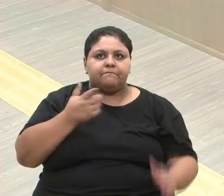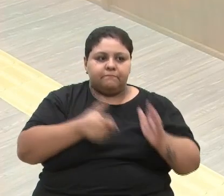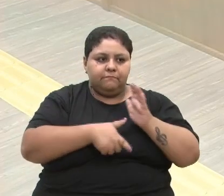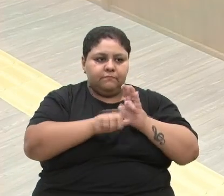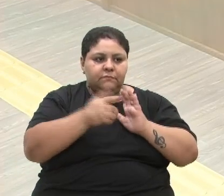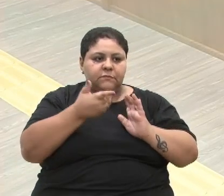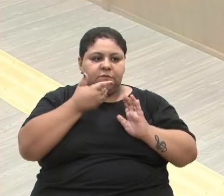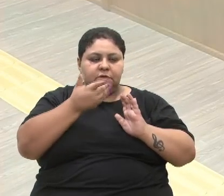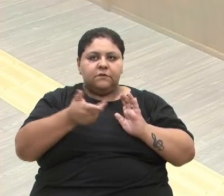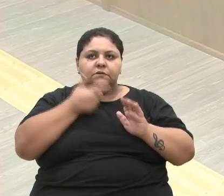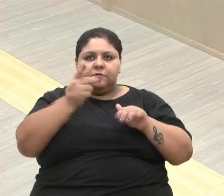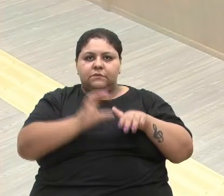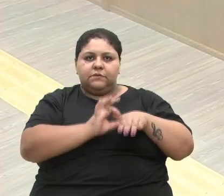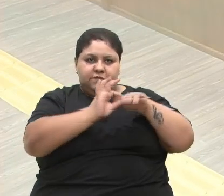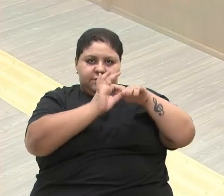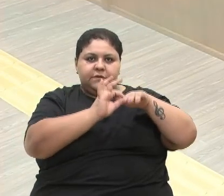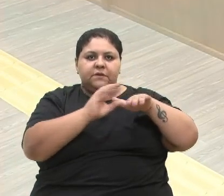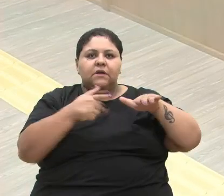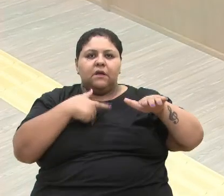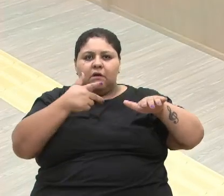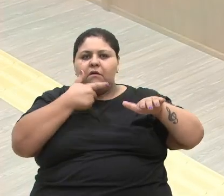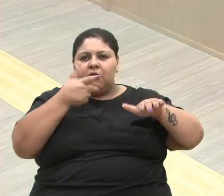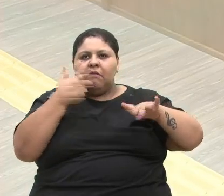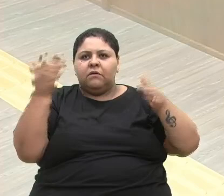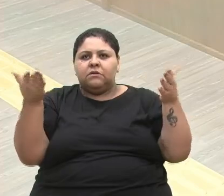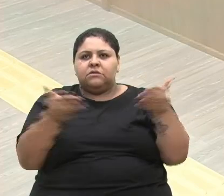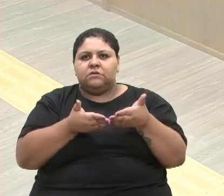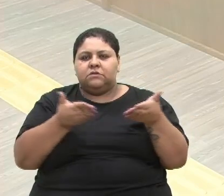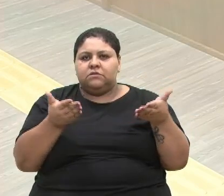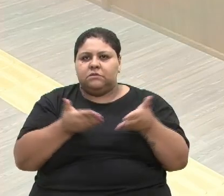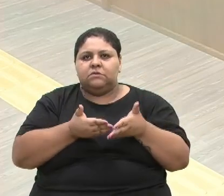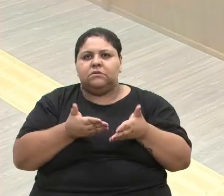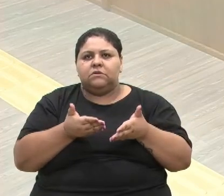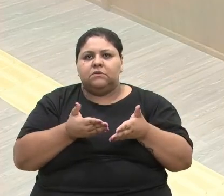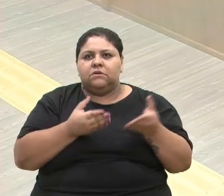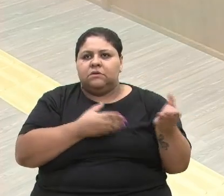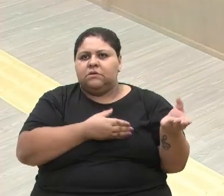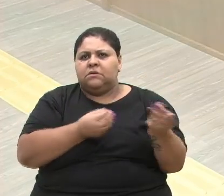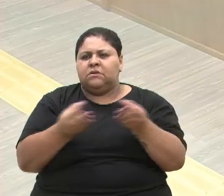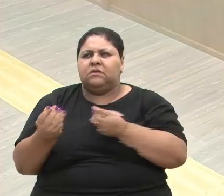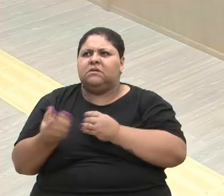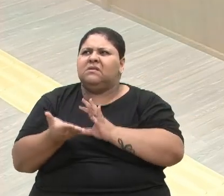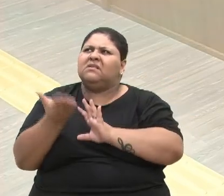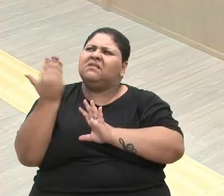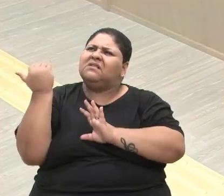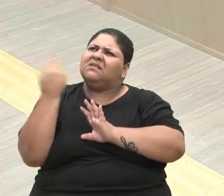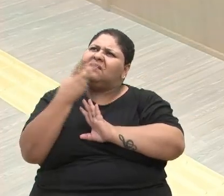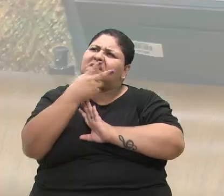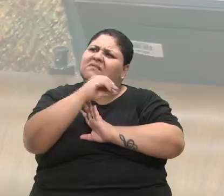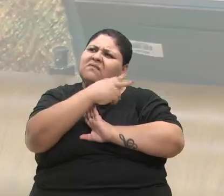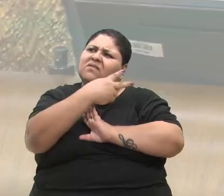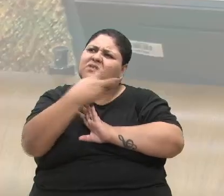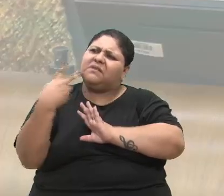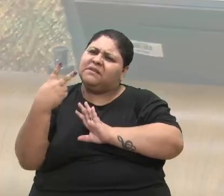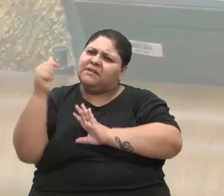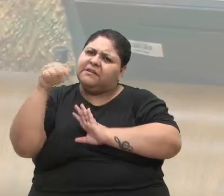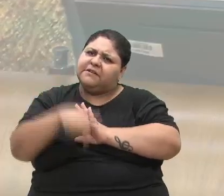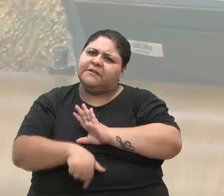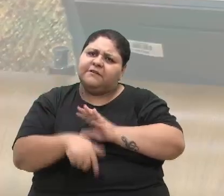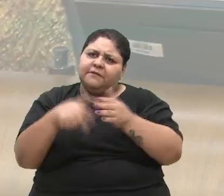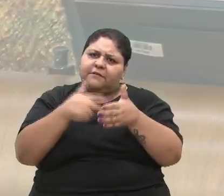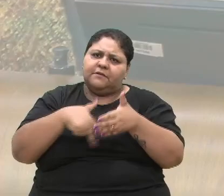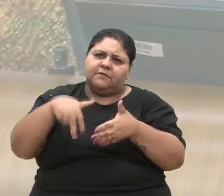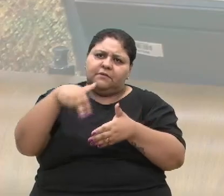pedir a declaração de líder, eu ia comentar que eu já trouxe por diversas vezes, acho que desde 2022 essa tribuna, porque eu